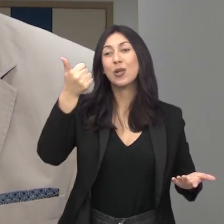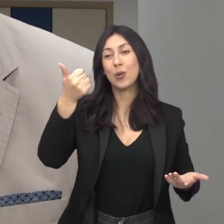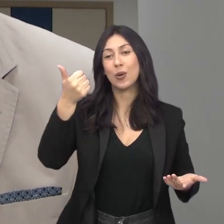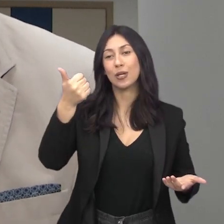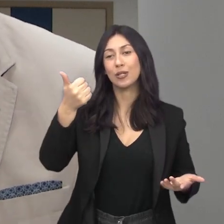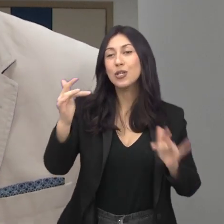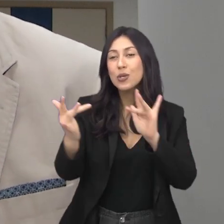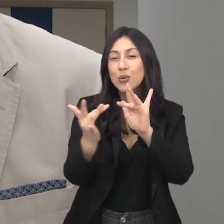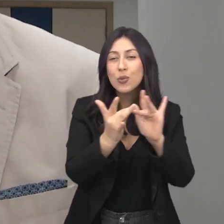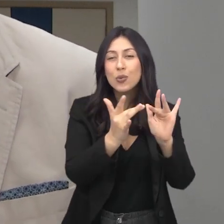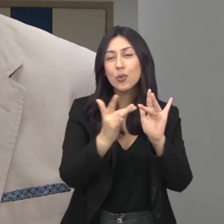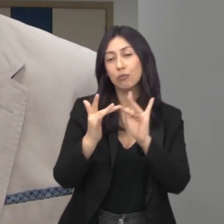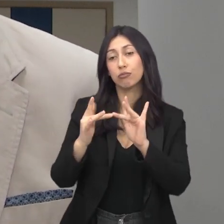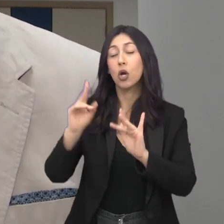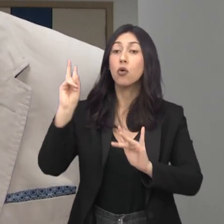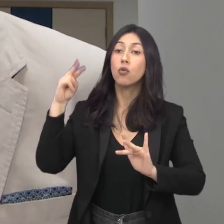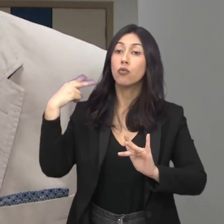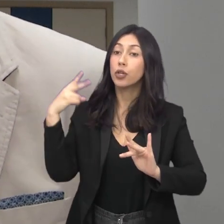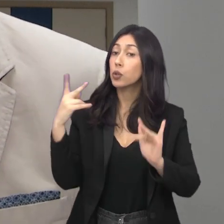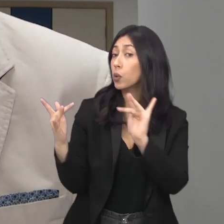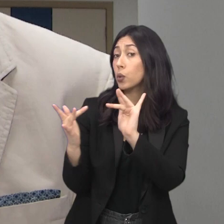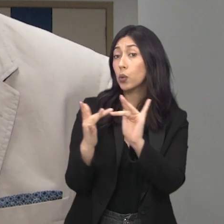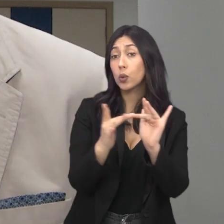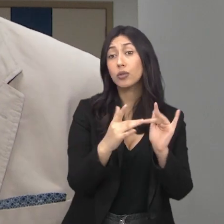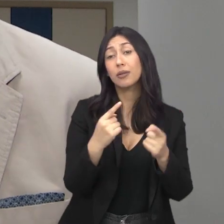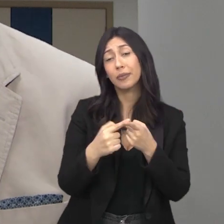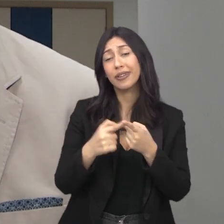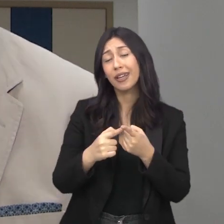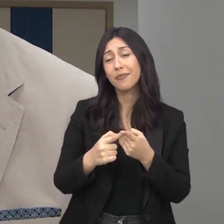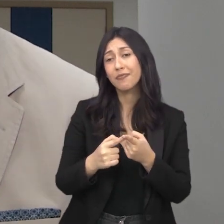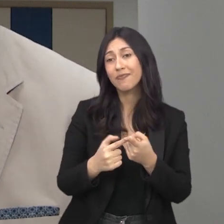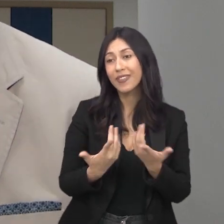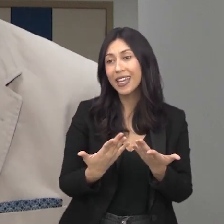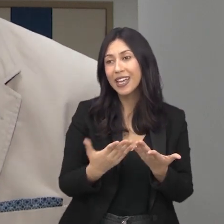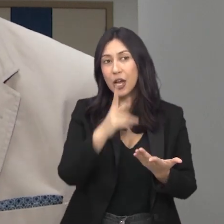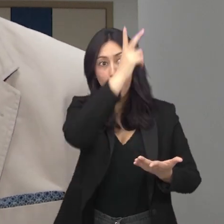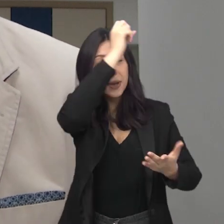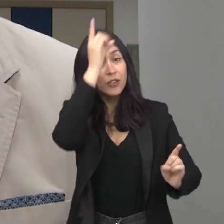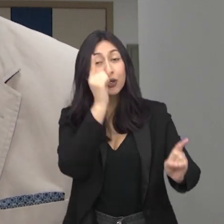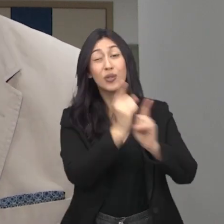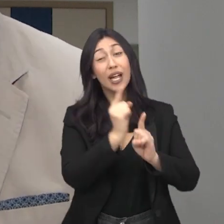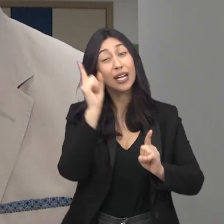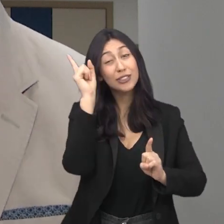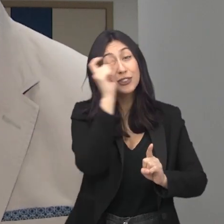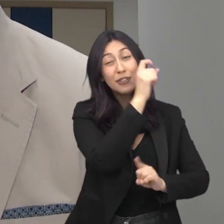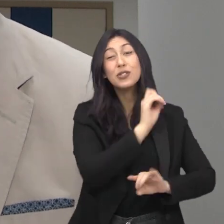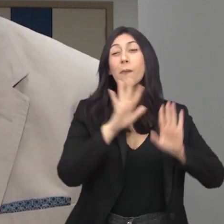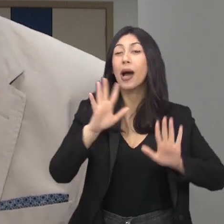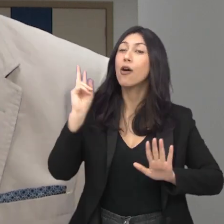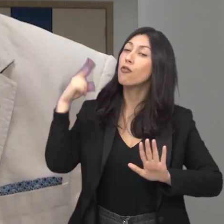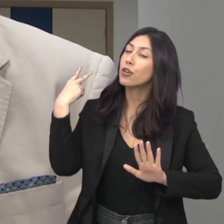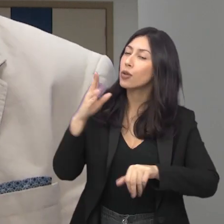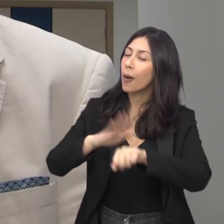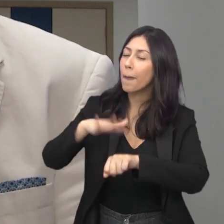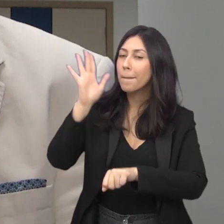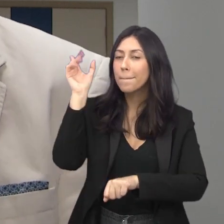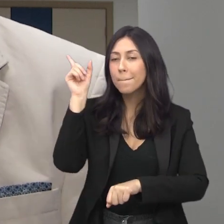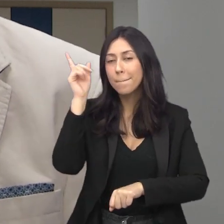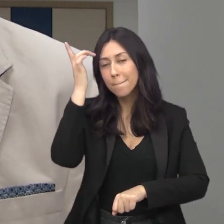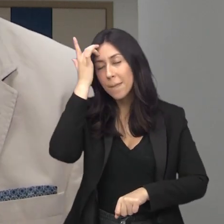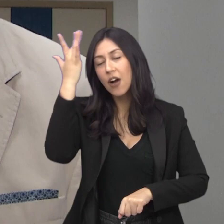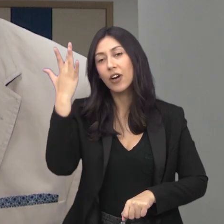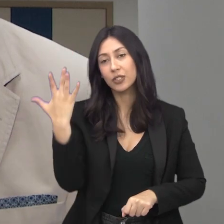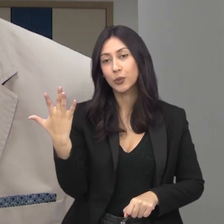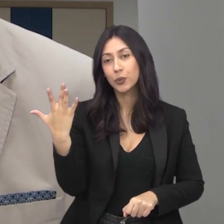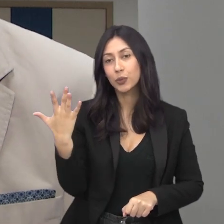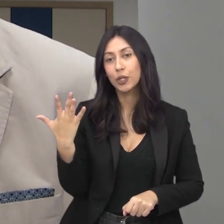melhor você ter esse contato. O vereador é a porta de entrada, né? É muito mais fácil você encontrar um vereador do que o prefeito. Então, a porta de entrada